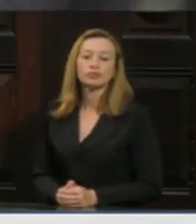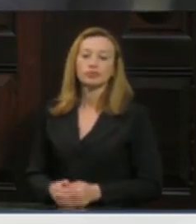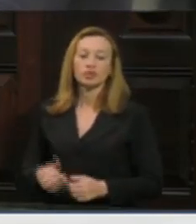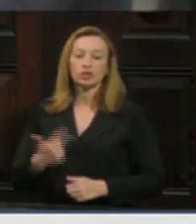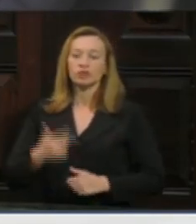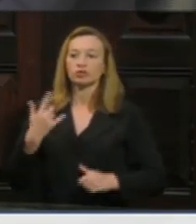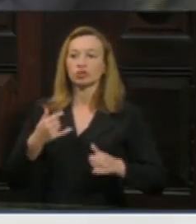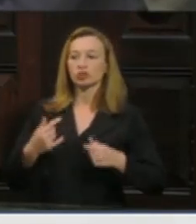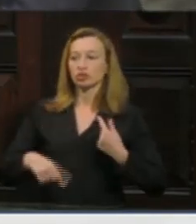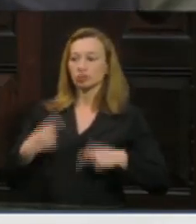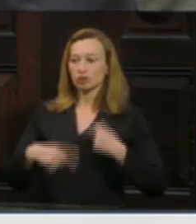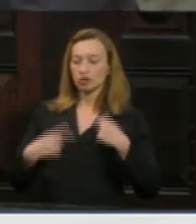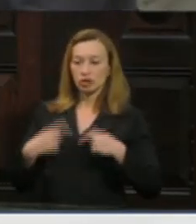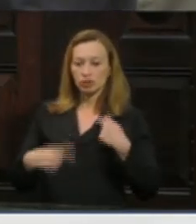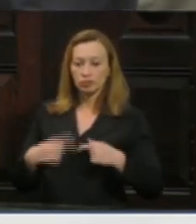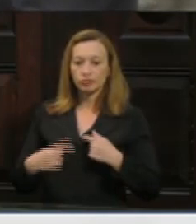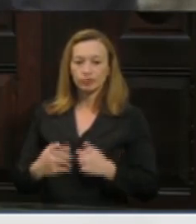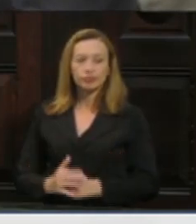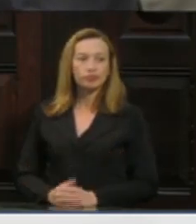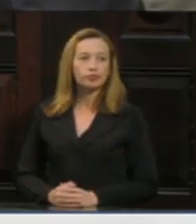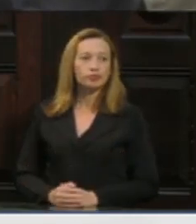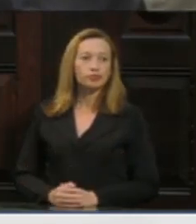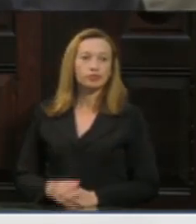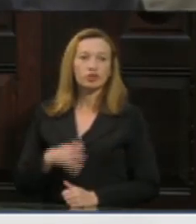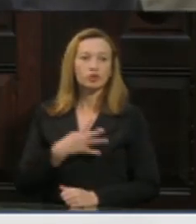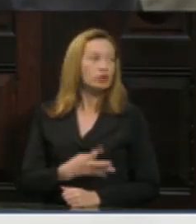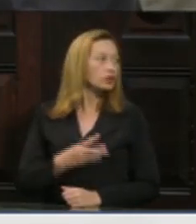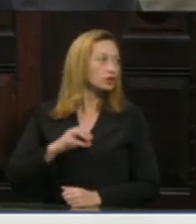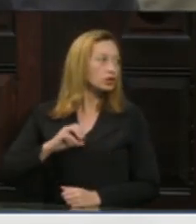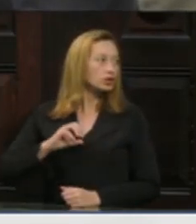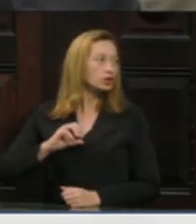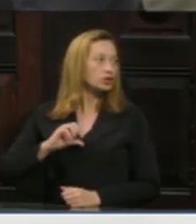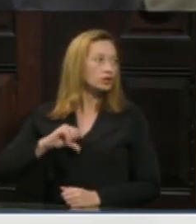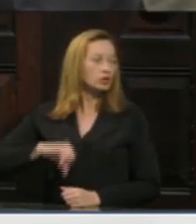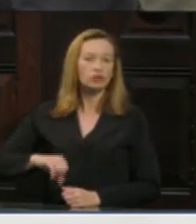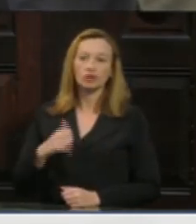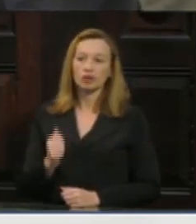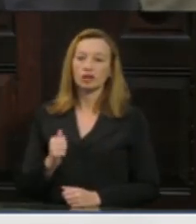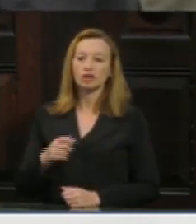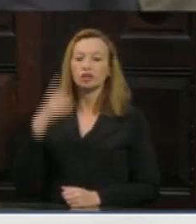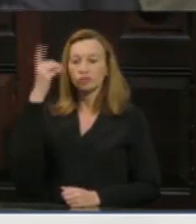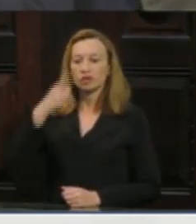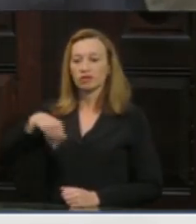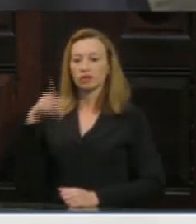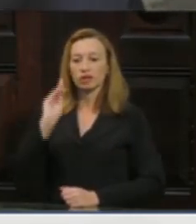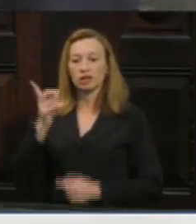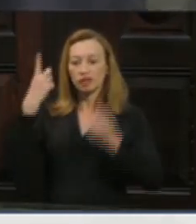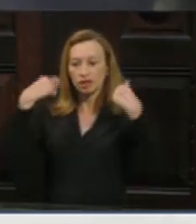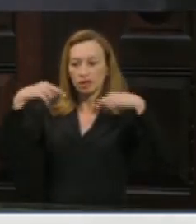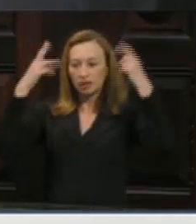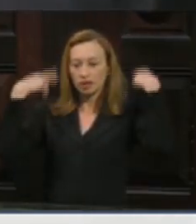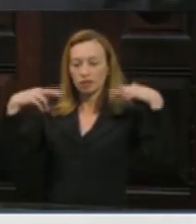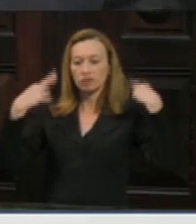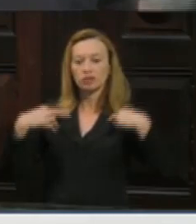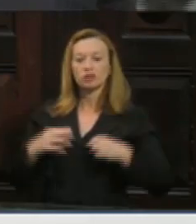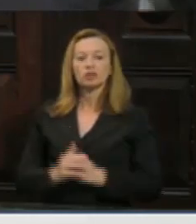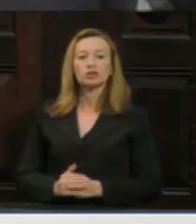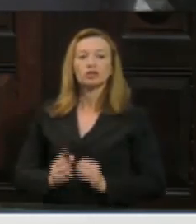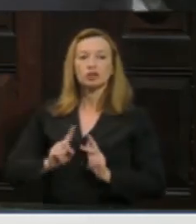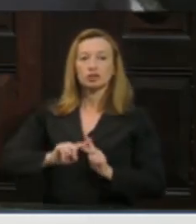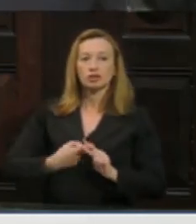leitura da ata da sessão anterior. Senhor presidente, a ata reflete com exatidão o ocorrido na 111ª